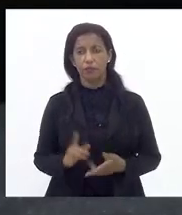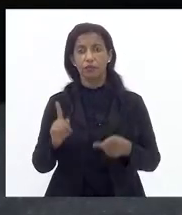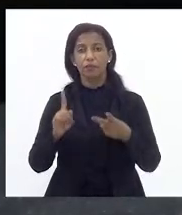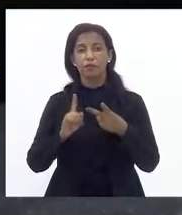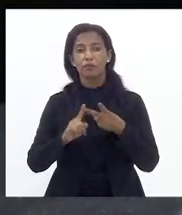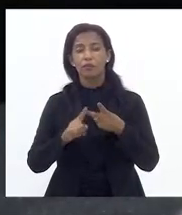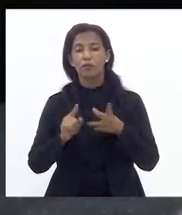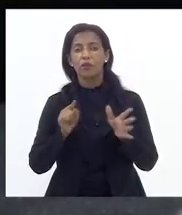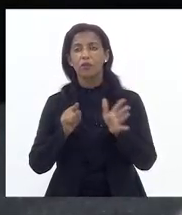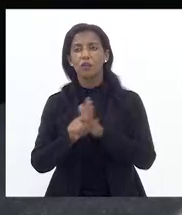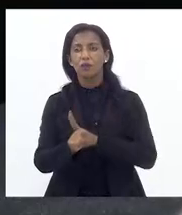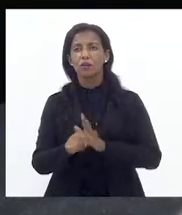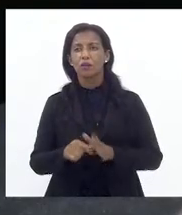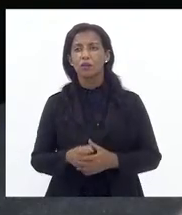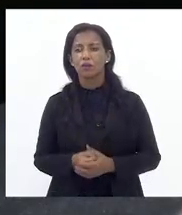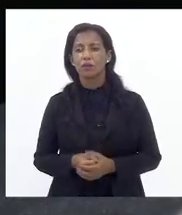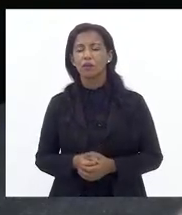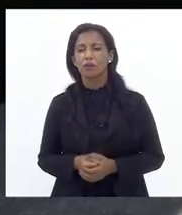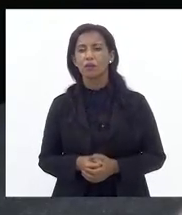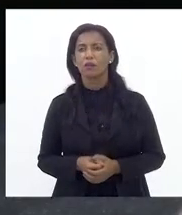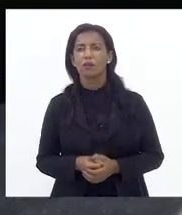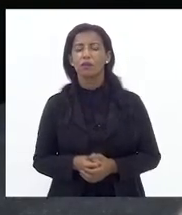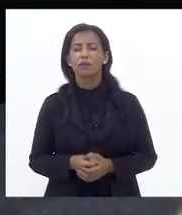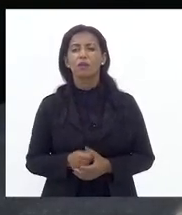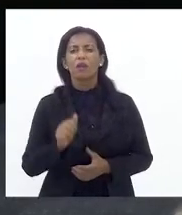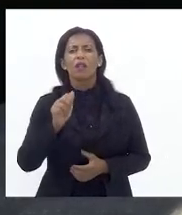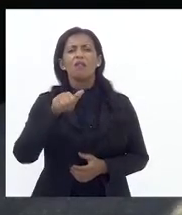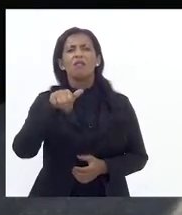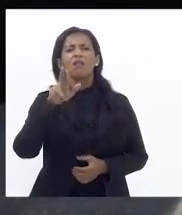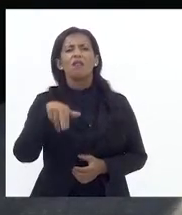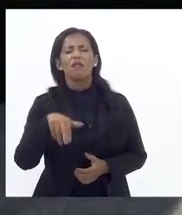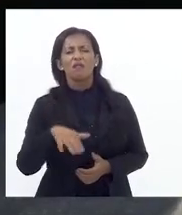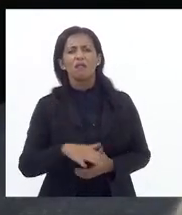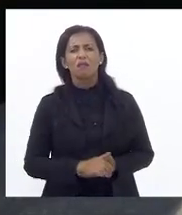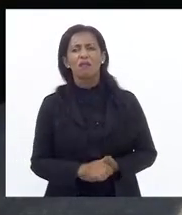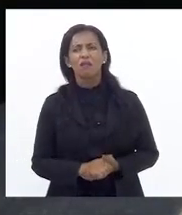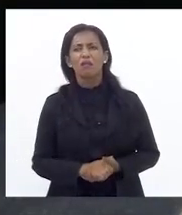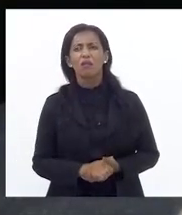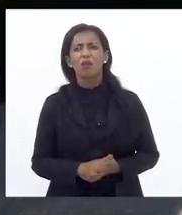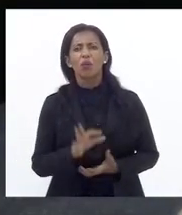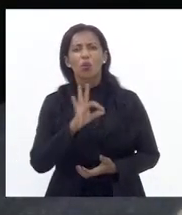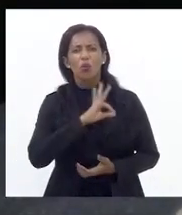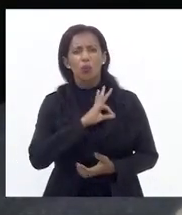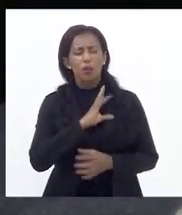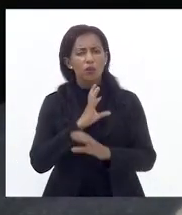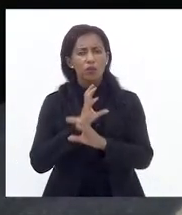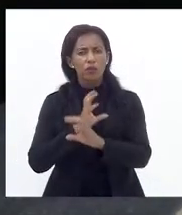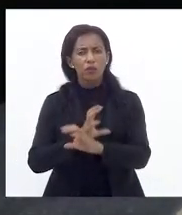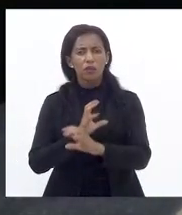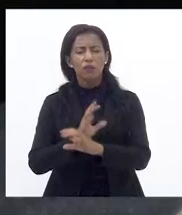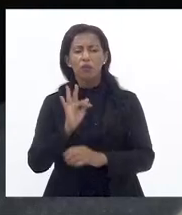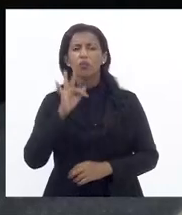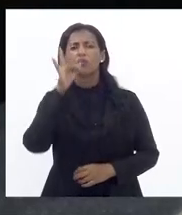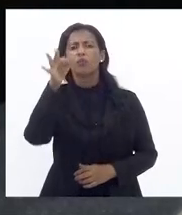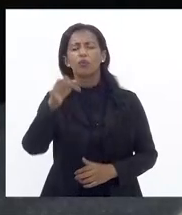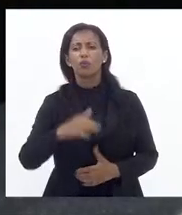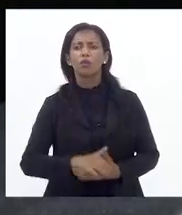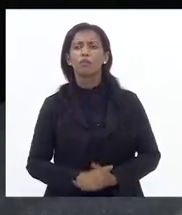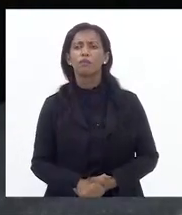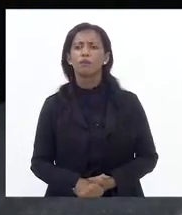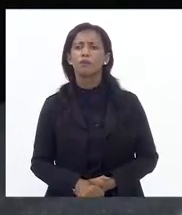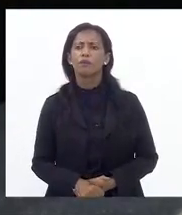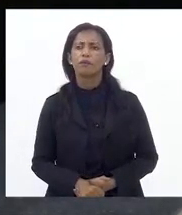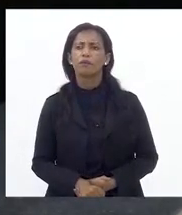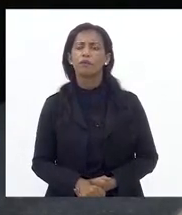segunda pergunta e próximo ao sinal é minha pergunta Quem será o policial civil do Futuro seu